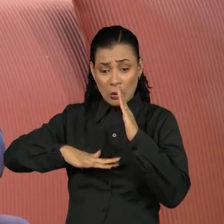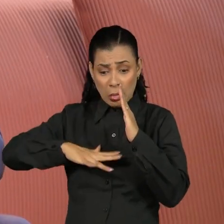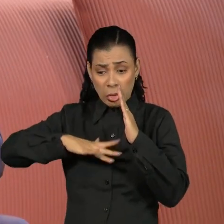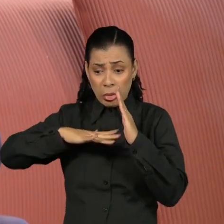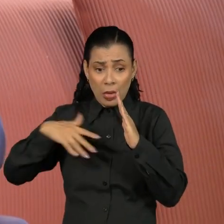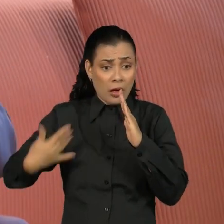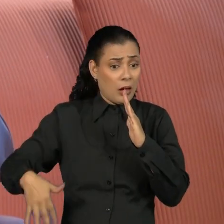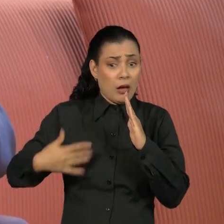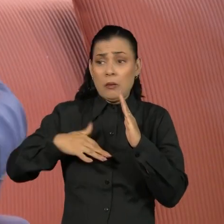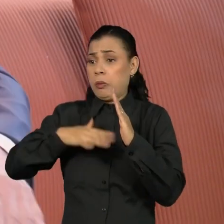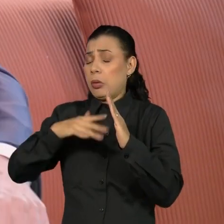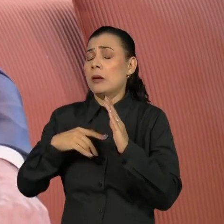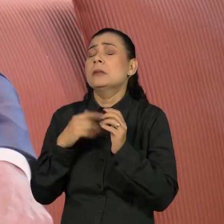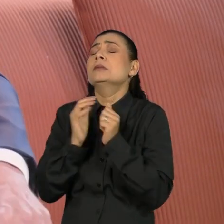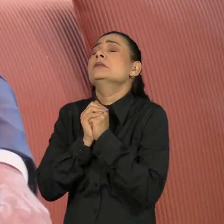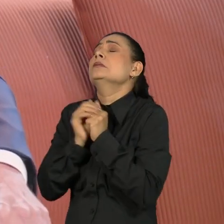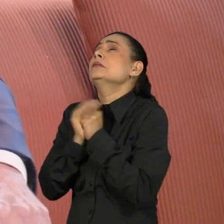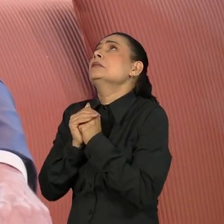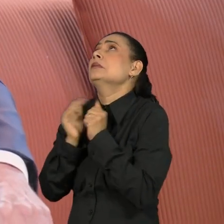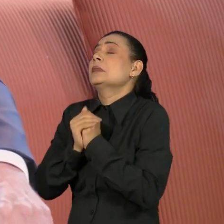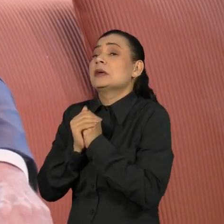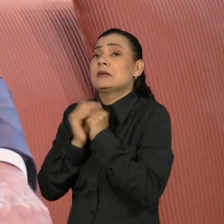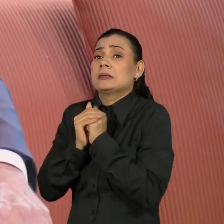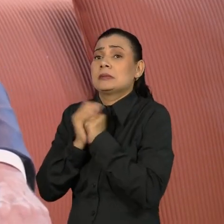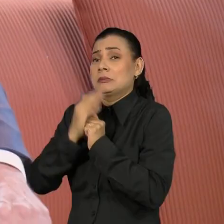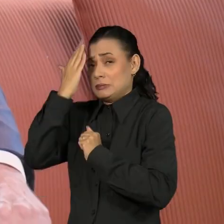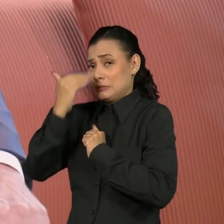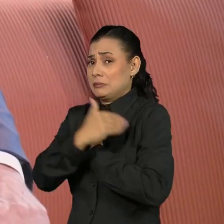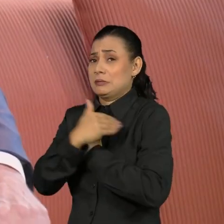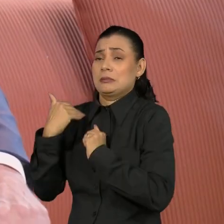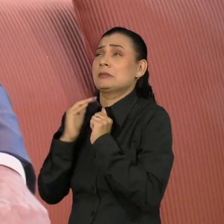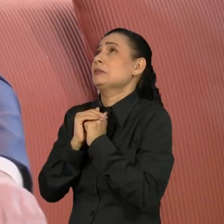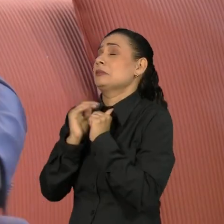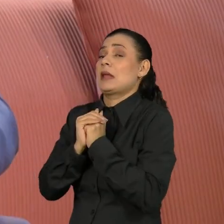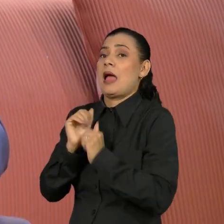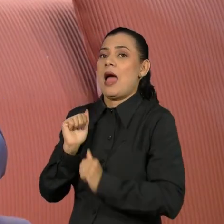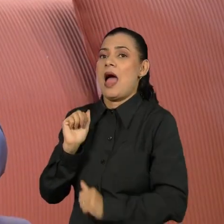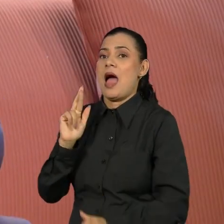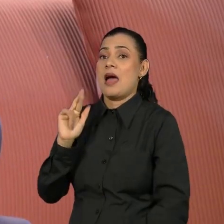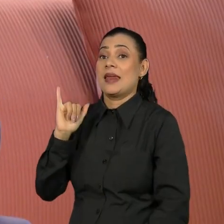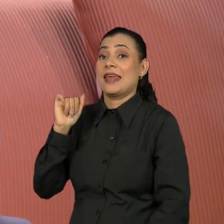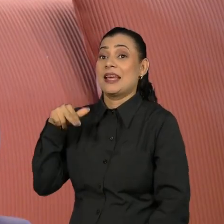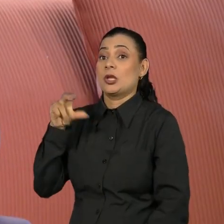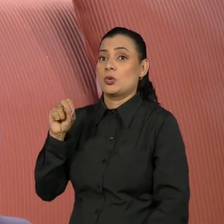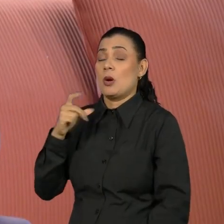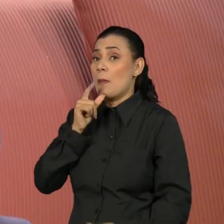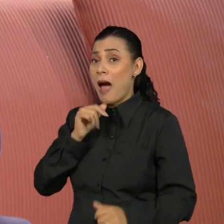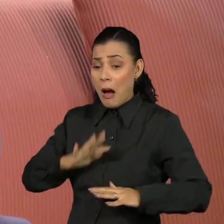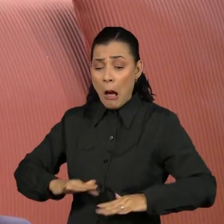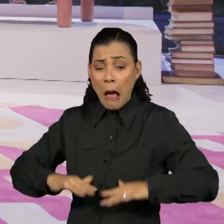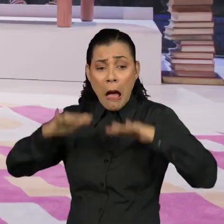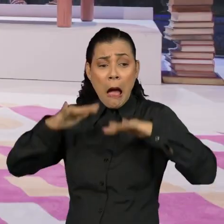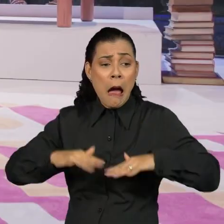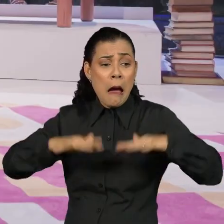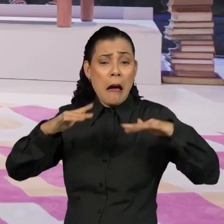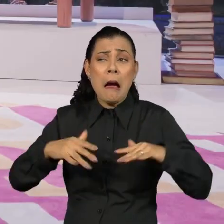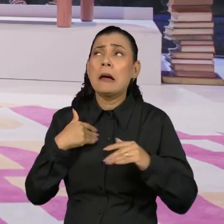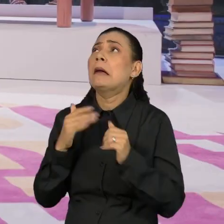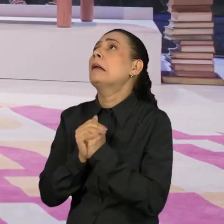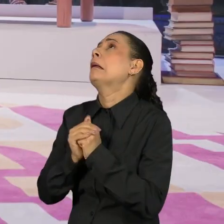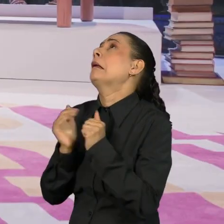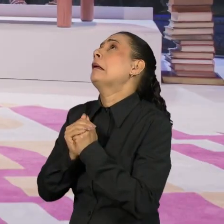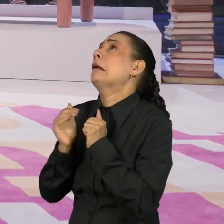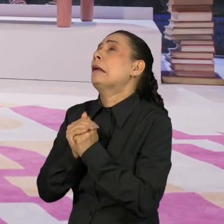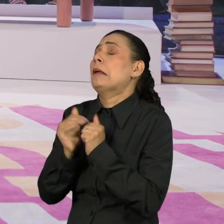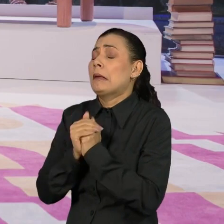desesperado, começou a rezar para o santo dele, né? São Ariano. Mas a água não parava de subir. Aí ele foi ver